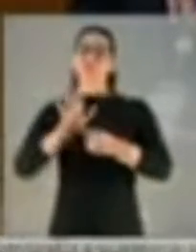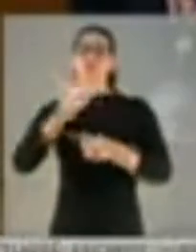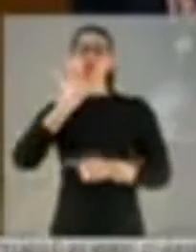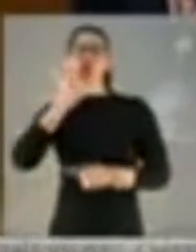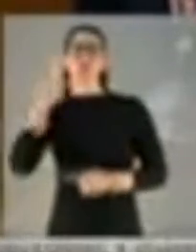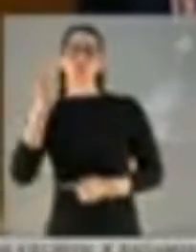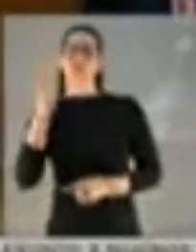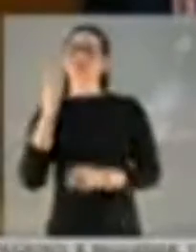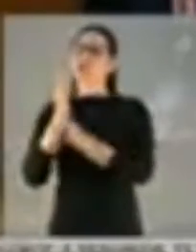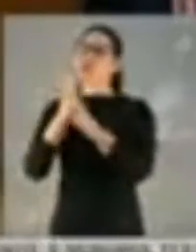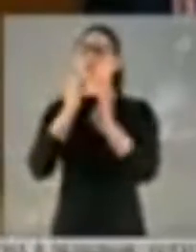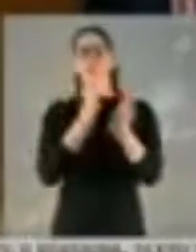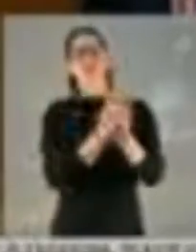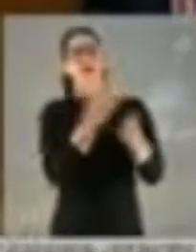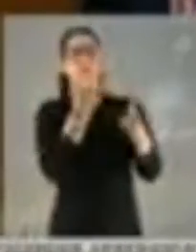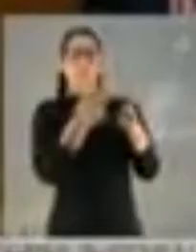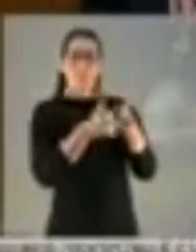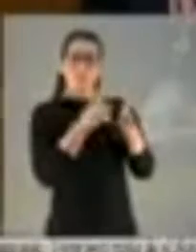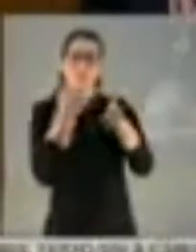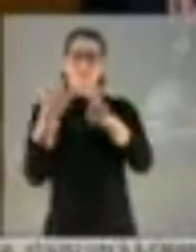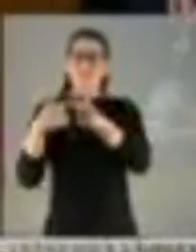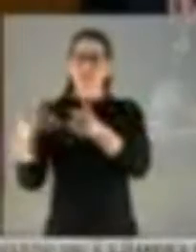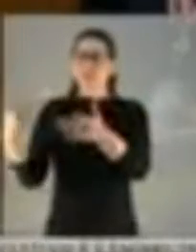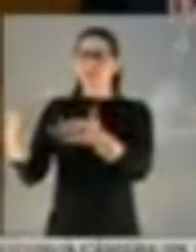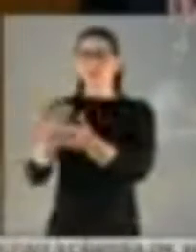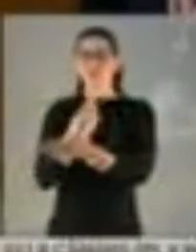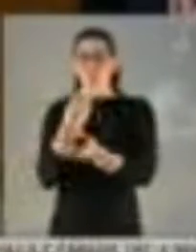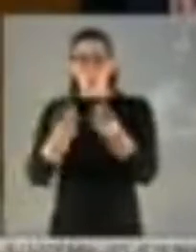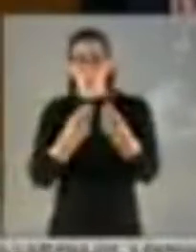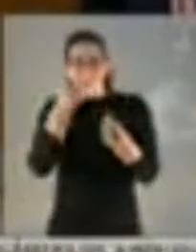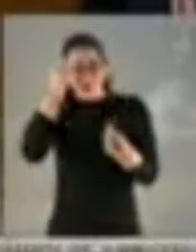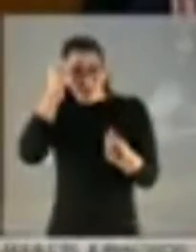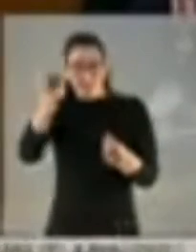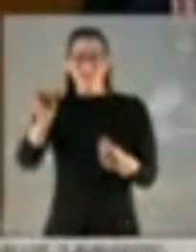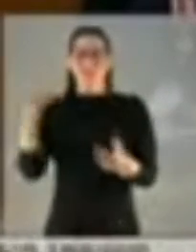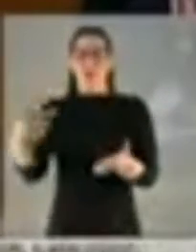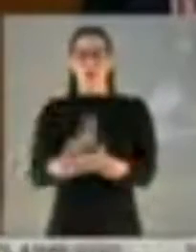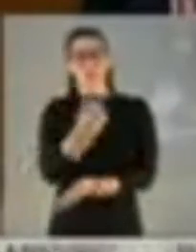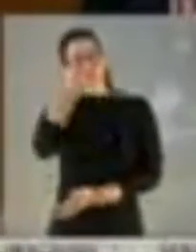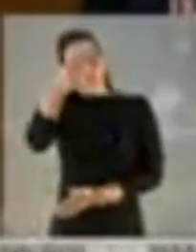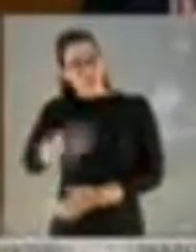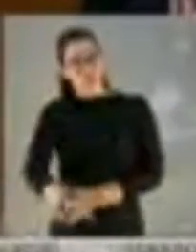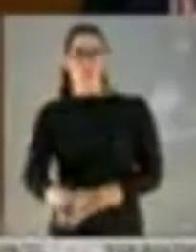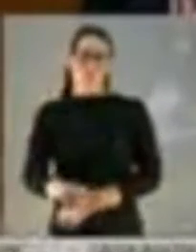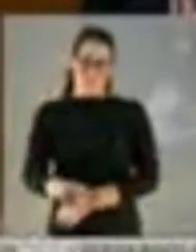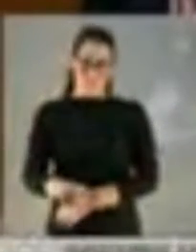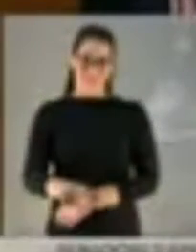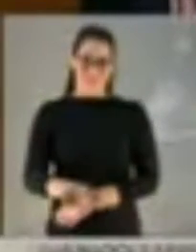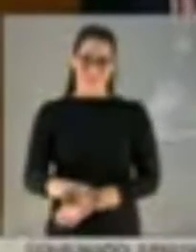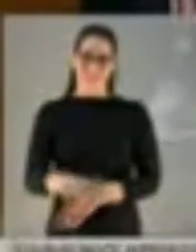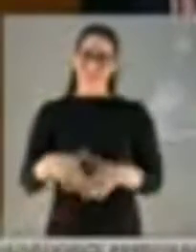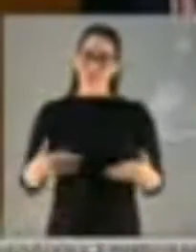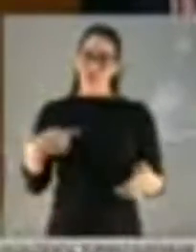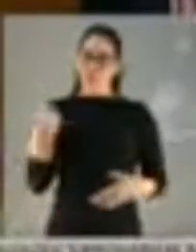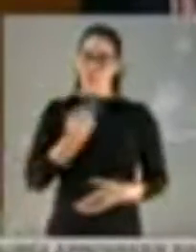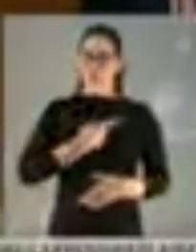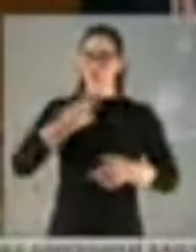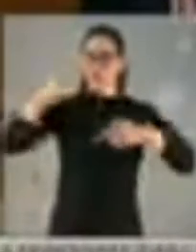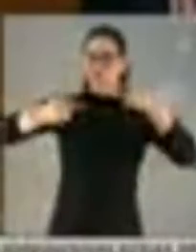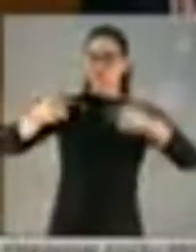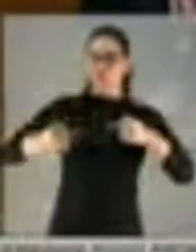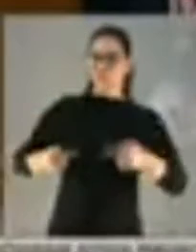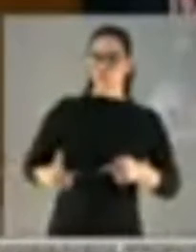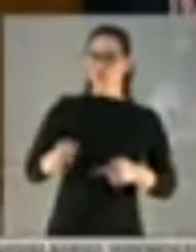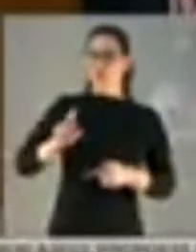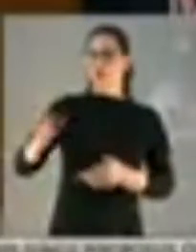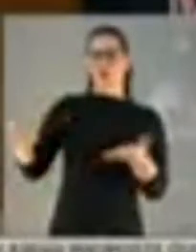identificando os problemas que aconteceram e identificando como evitar que eles voltem a acontecer. Então, nós estamos discutindo aqui, não foi de